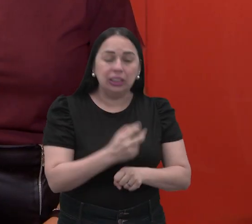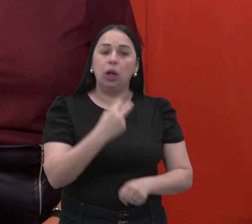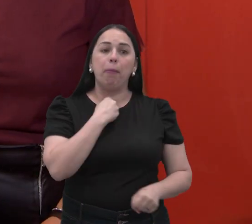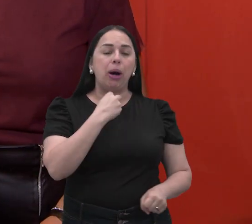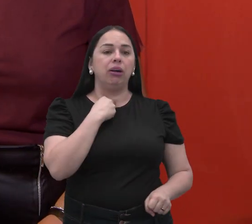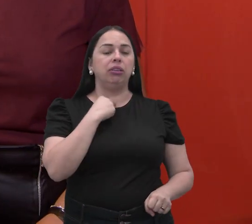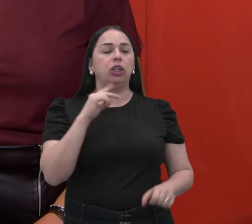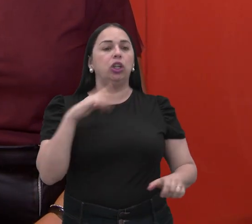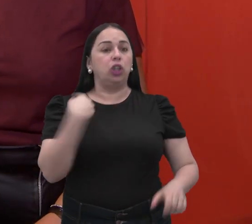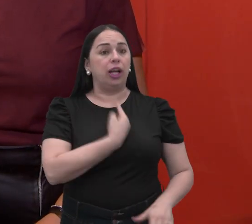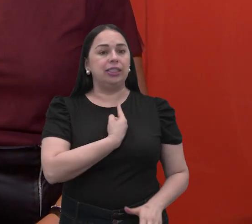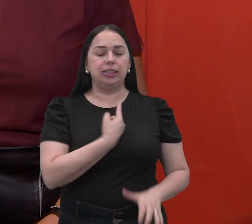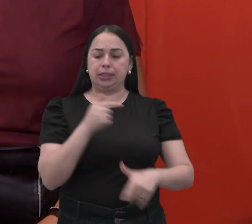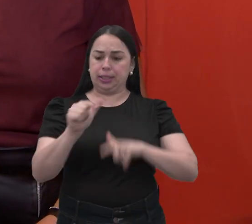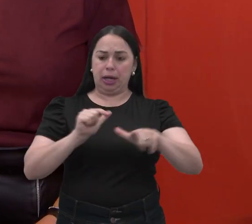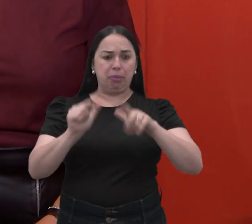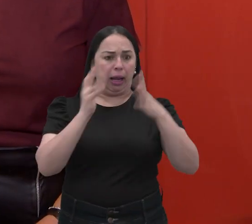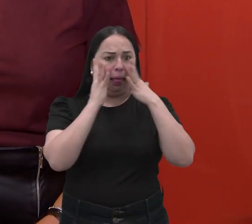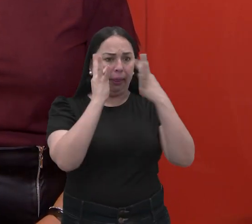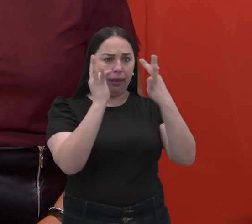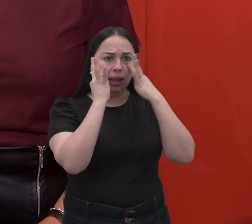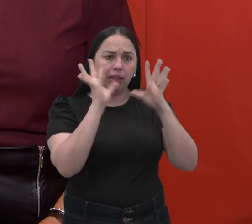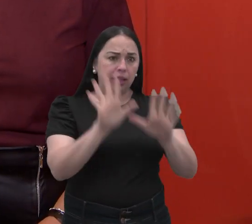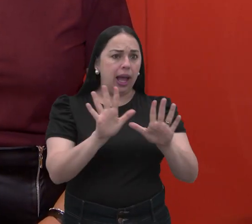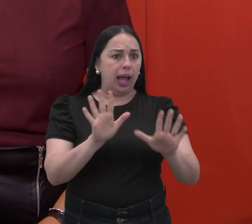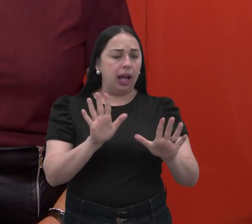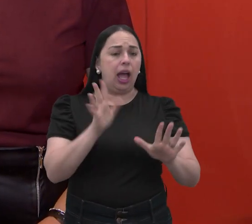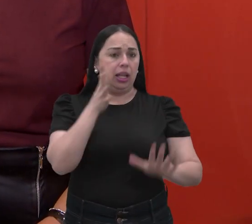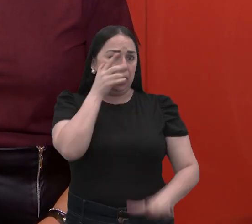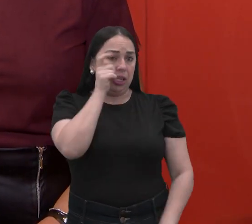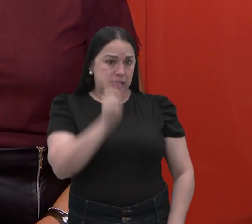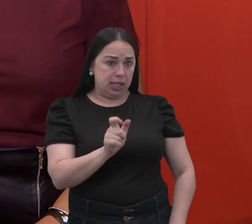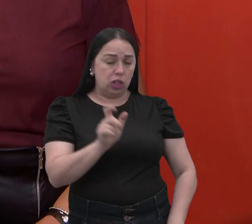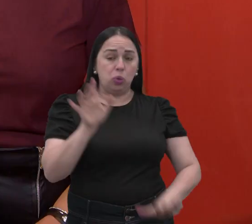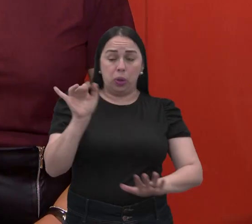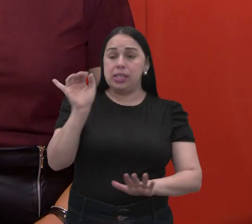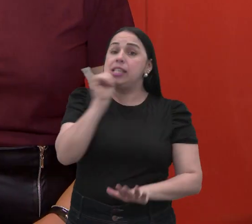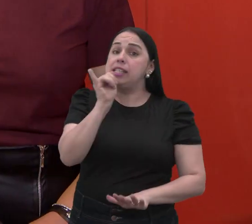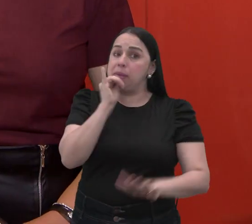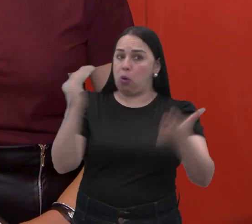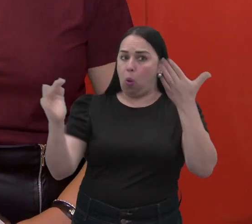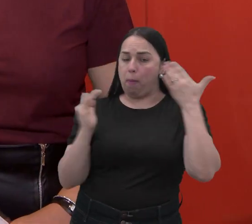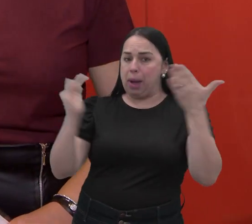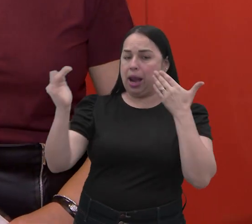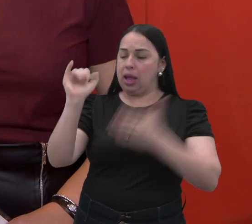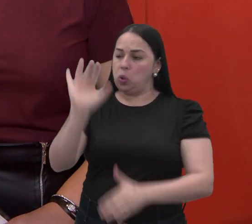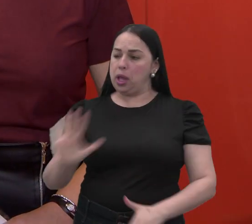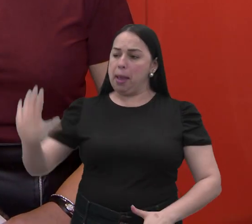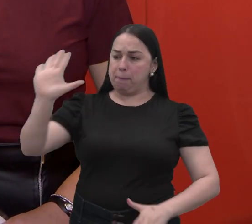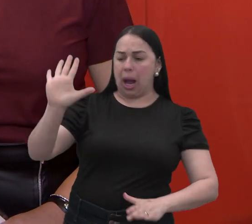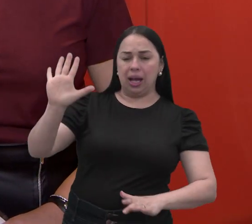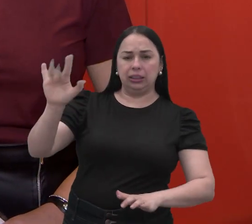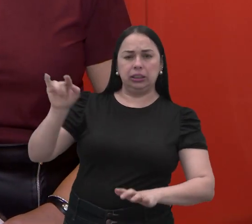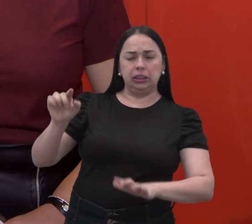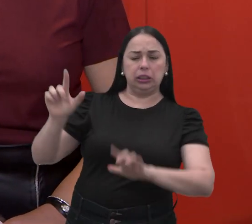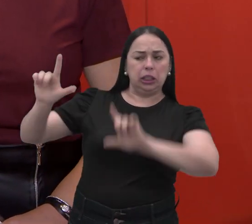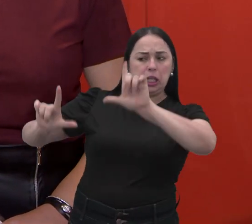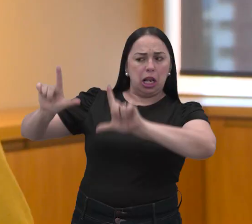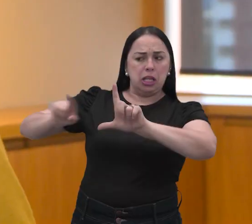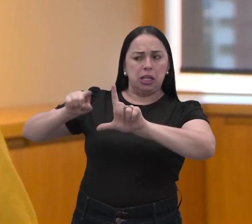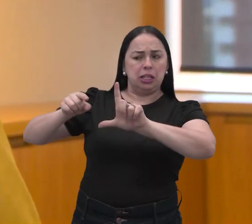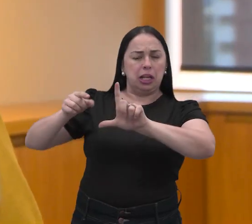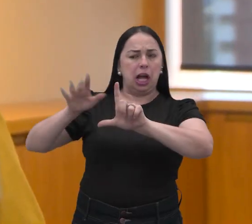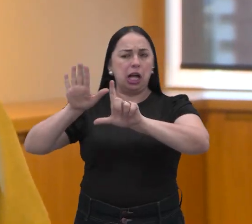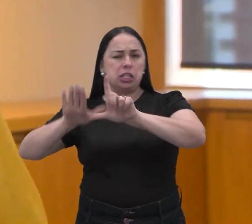pode, a gente fica muito atento. E é uma coisa bem interessante, porque quando a gente fala de imagem, você ter um